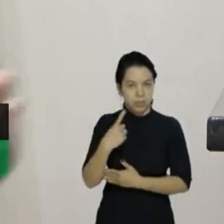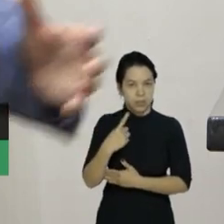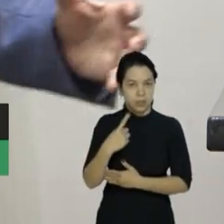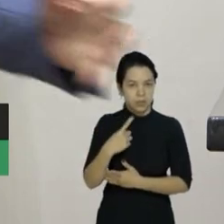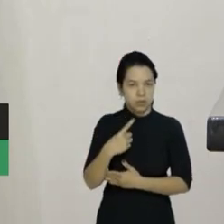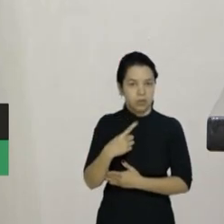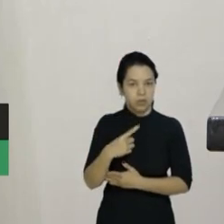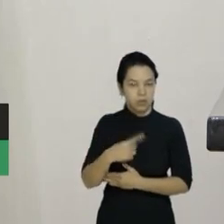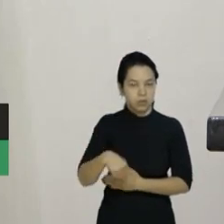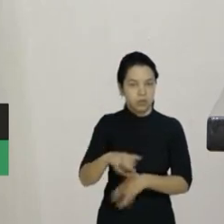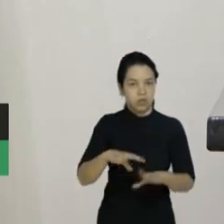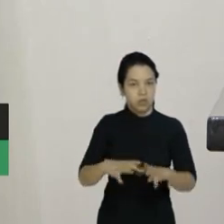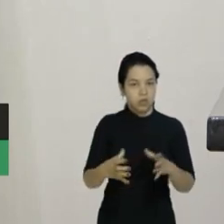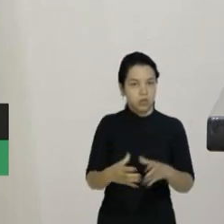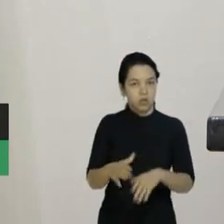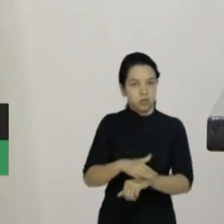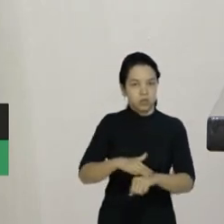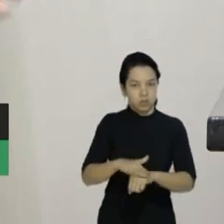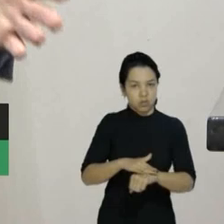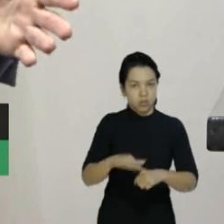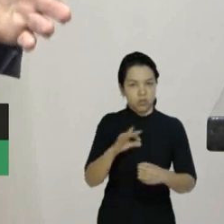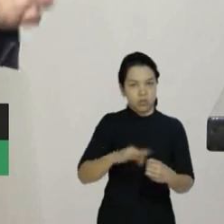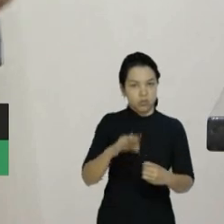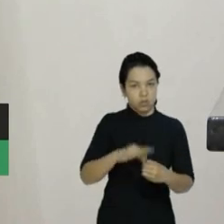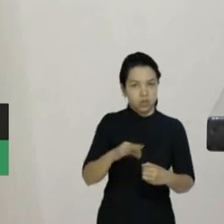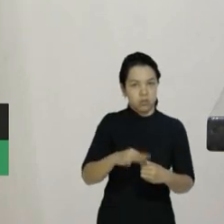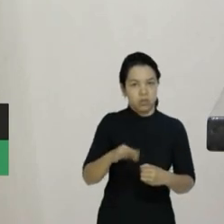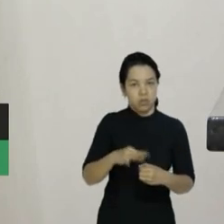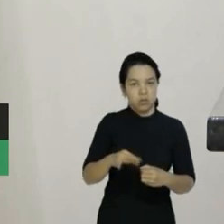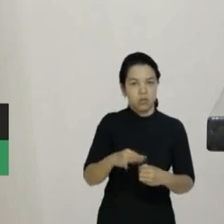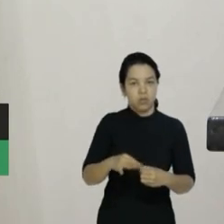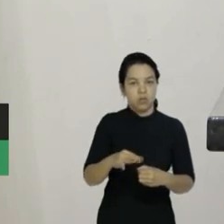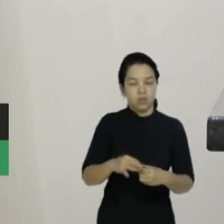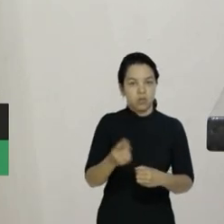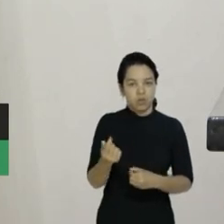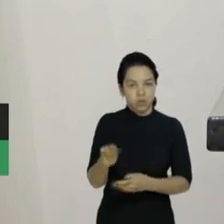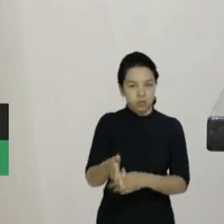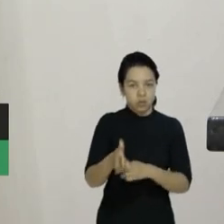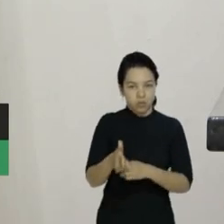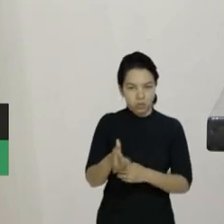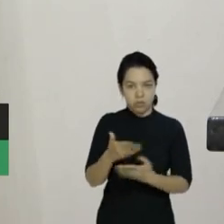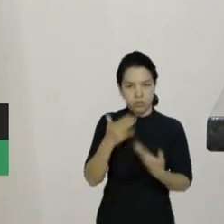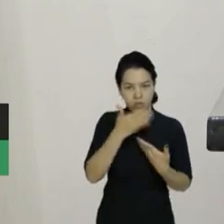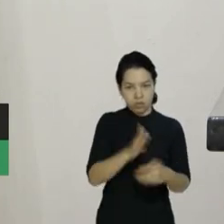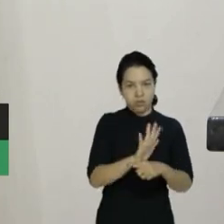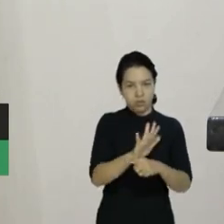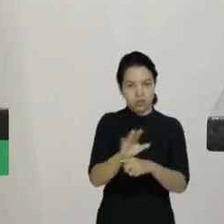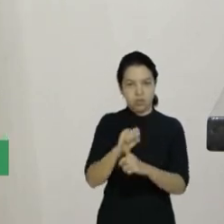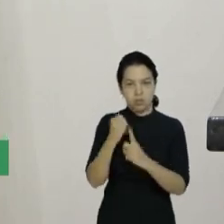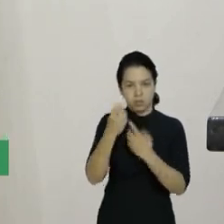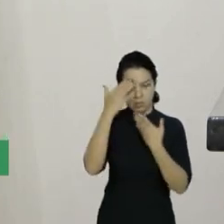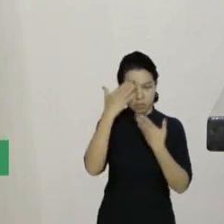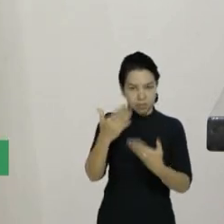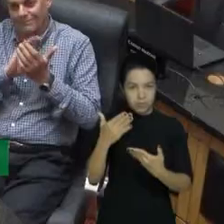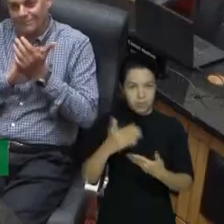que, conversando com as instituições, recebe os subsídios para ajudar a sociedade? Muito obrigado, bom dia.